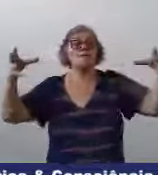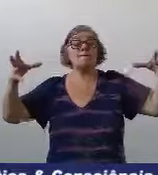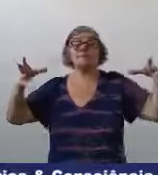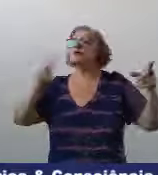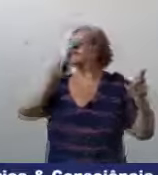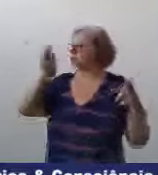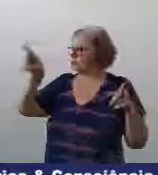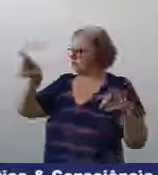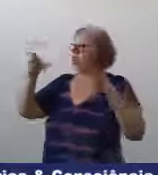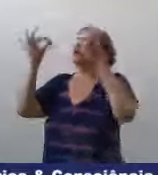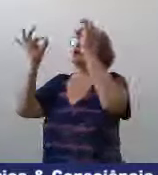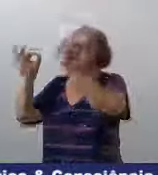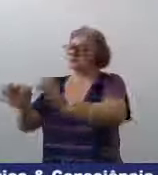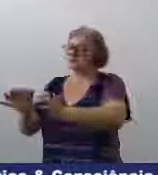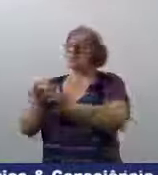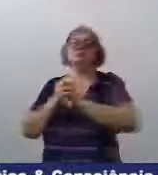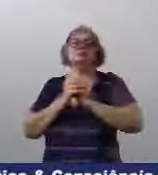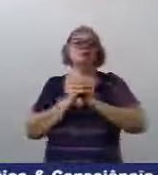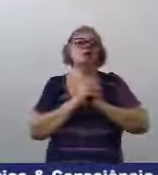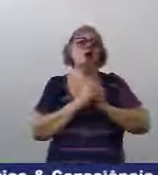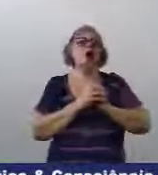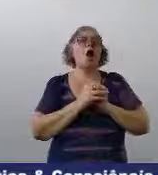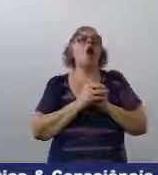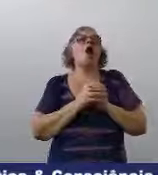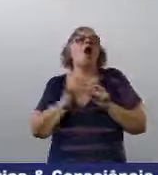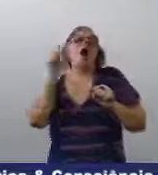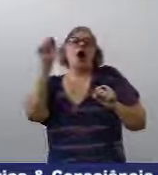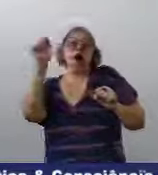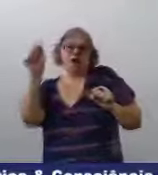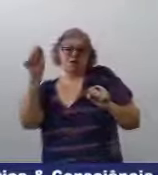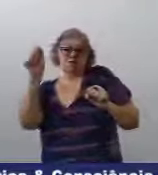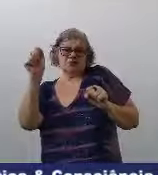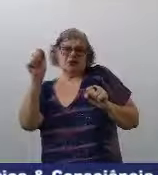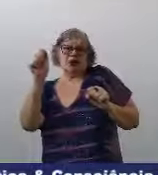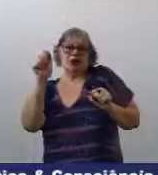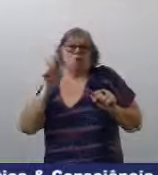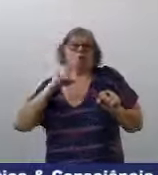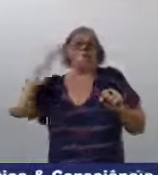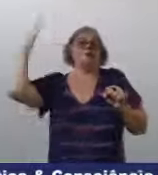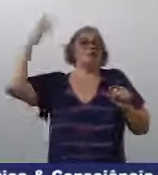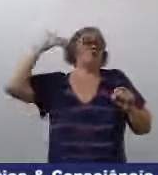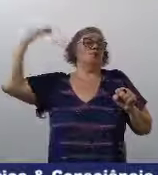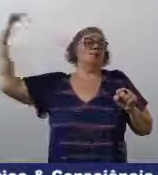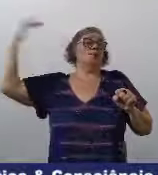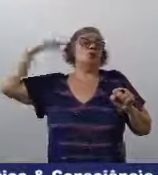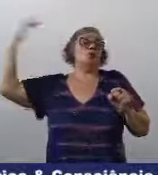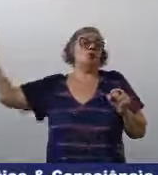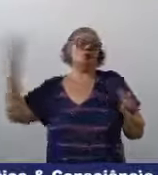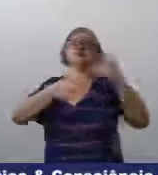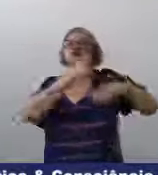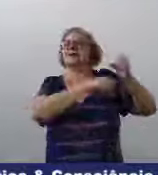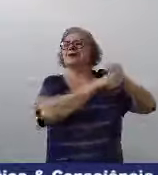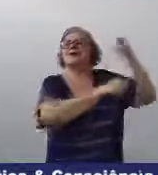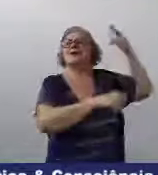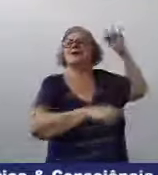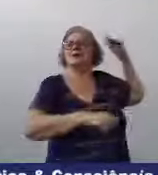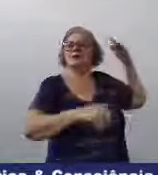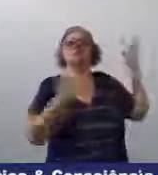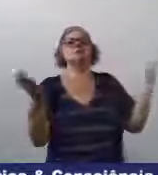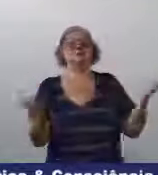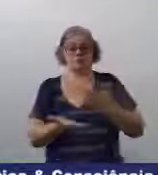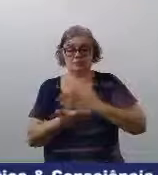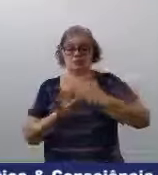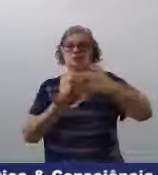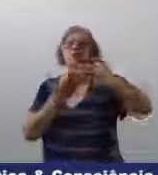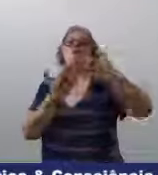do universo. O senhor acertou, pensando diferente. E Einstein, o maior nome da física naquele tempo, aceitou a correção do jovem, manteve